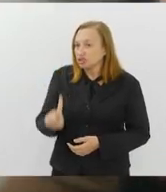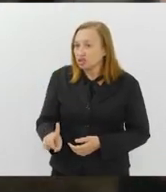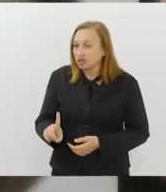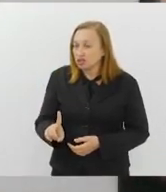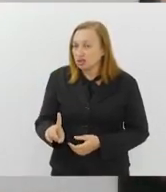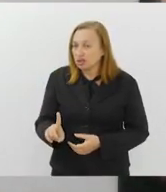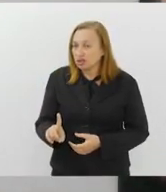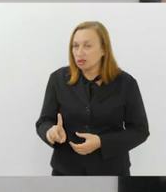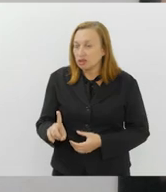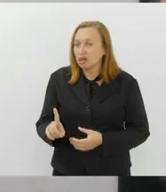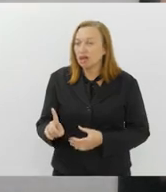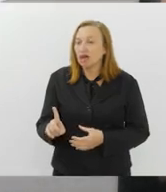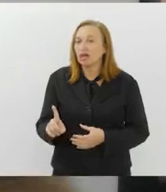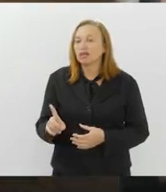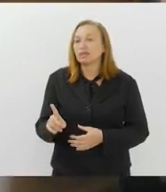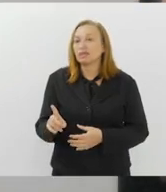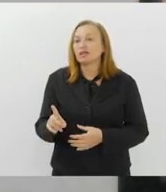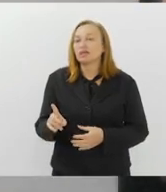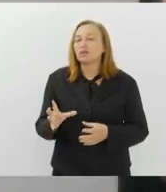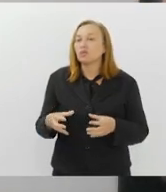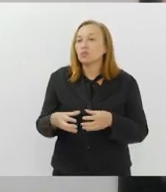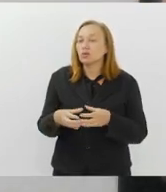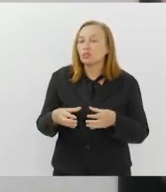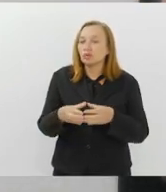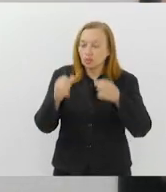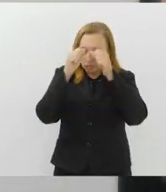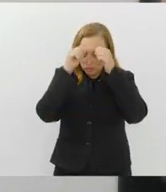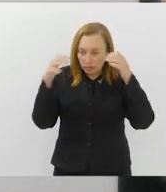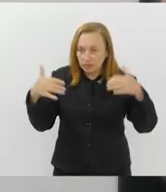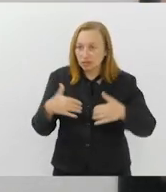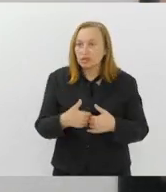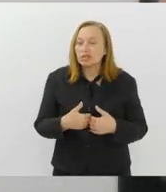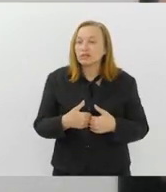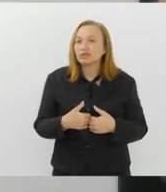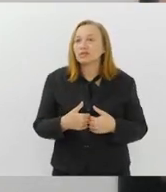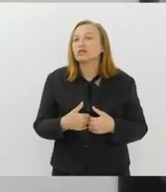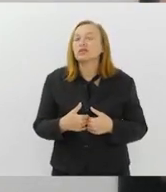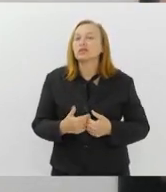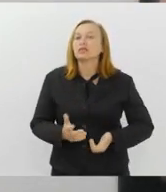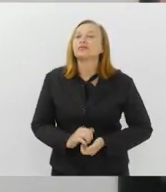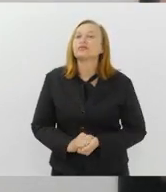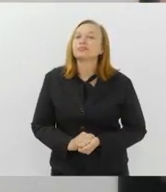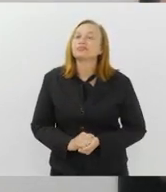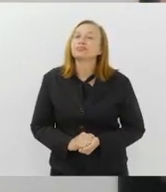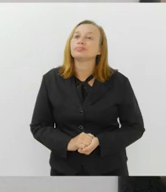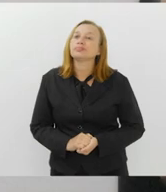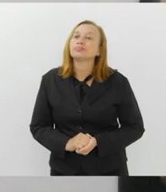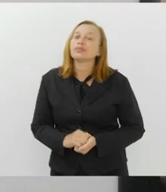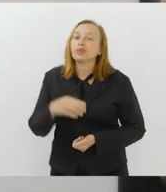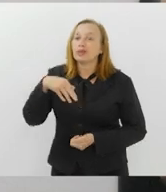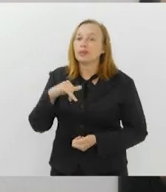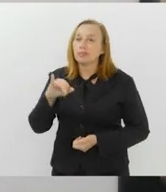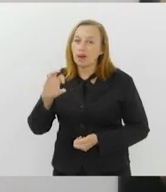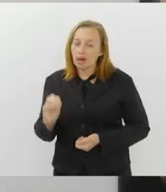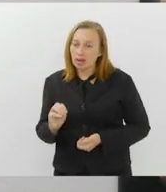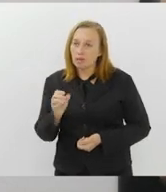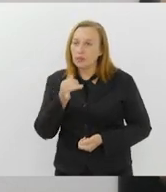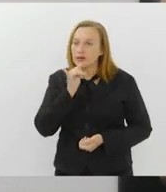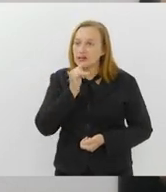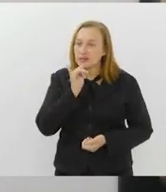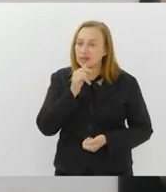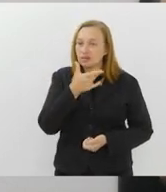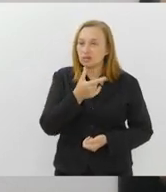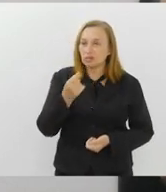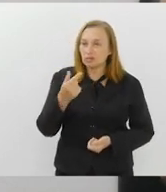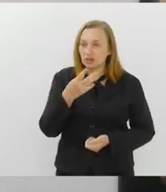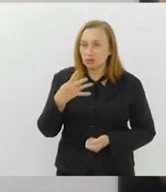dentro do transtorno do espectro autista, que está na casa aqui, em maio, por exemplo, de